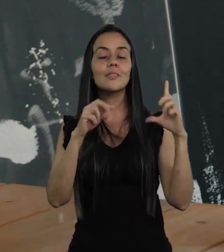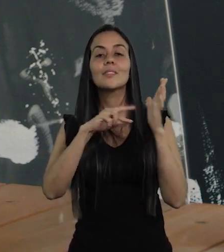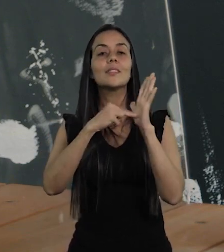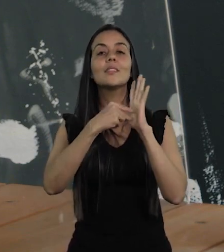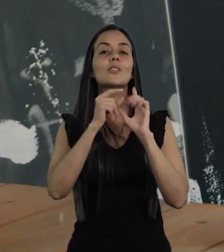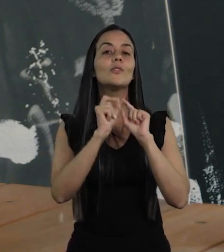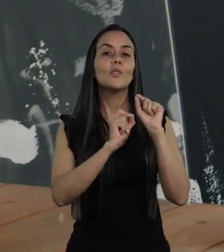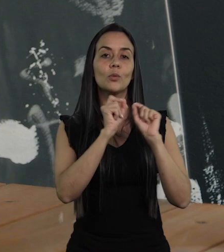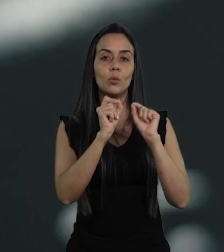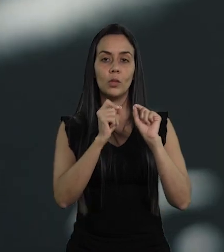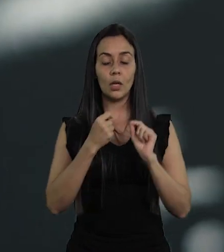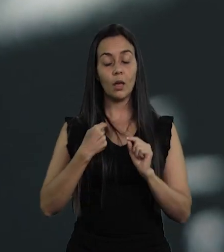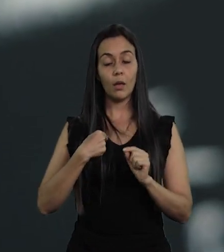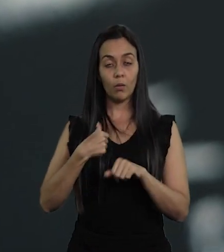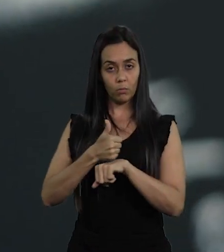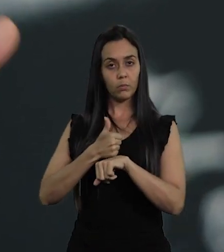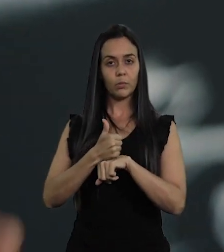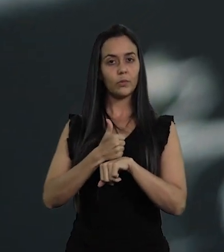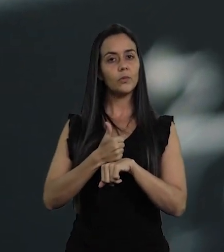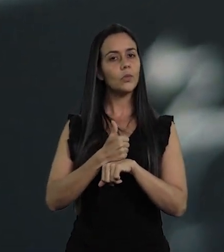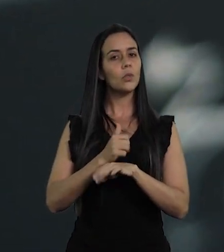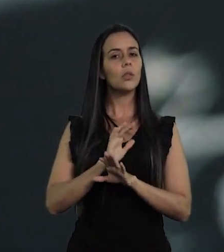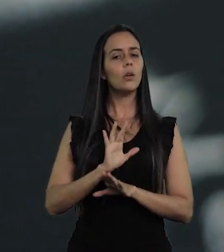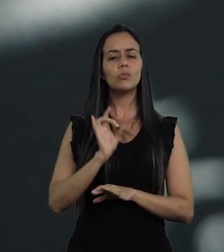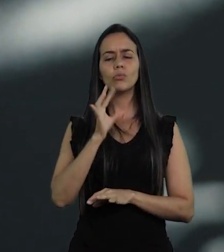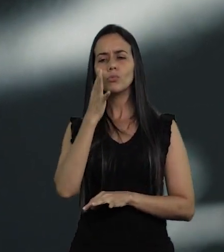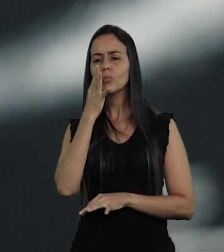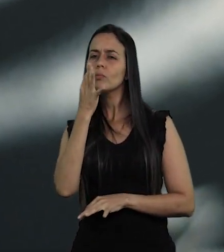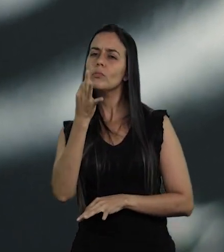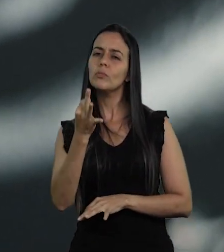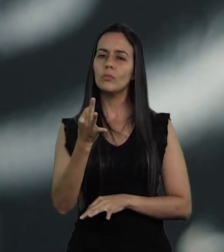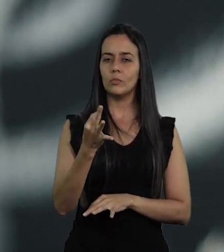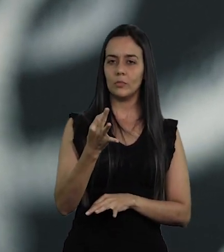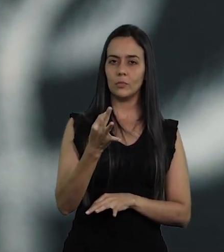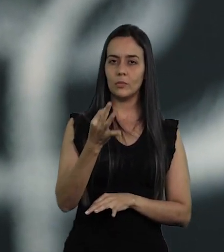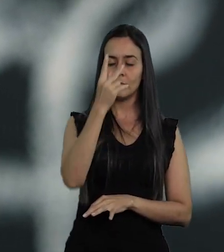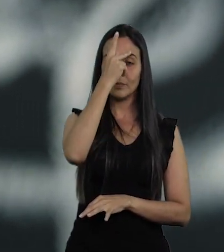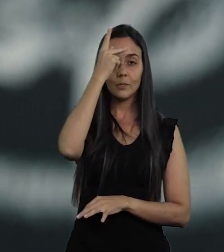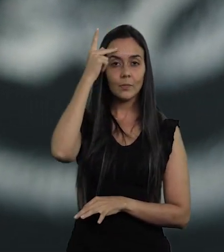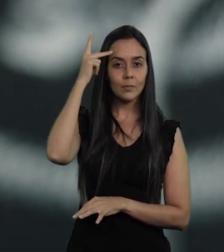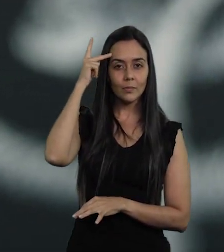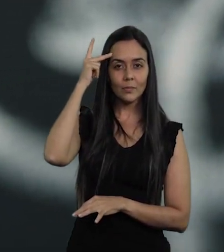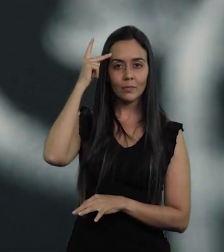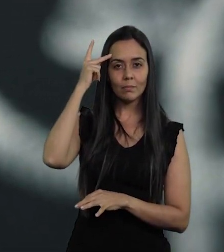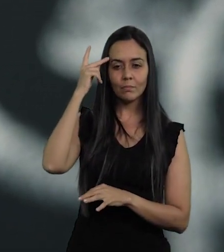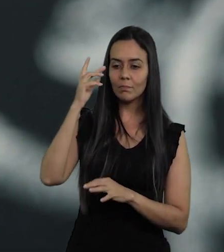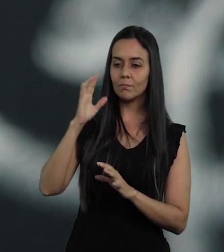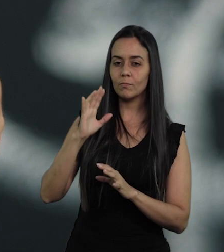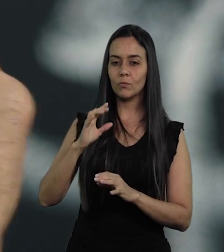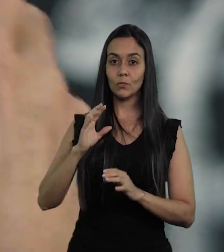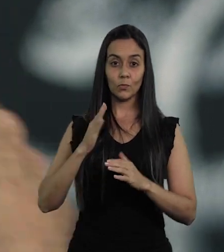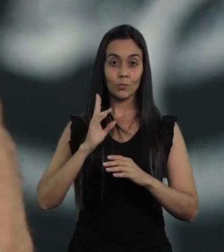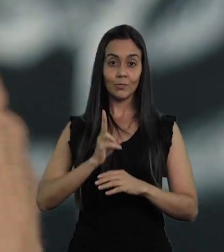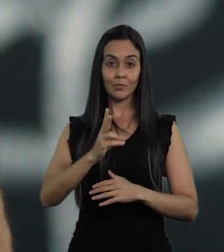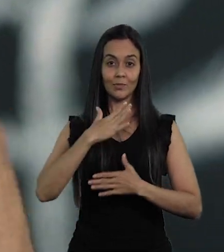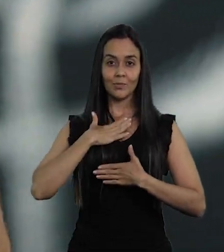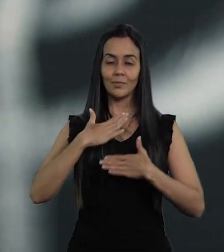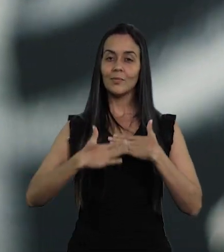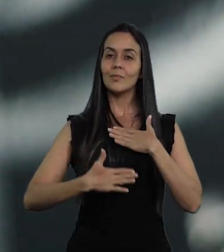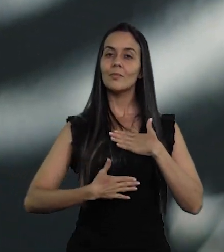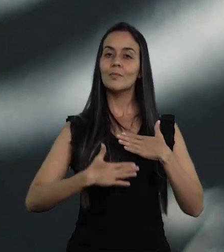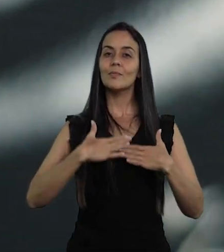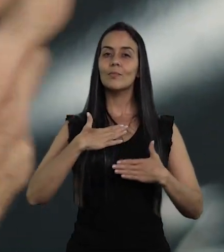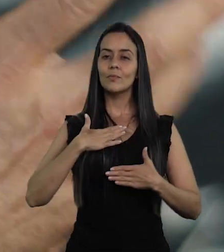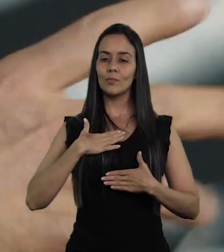eu espero... a pessoa, muitas vezes, ela vai num gestual, que é um gestual que ela entende